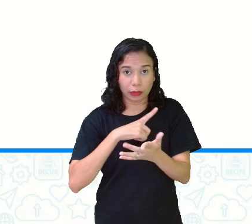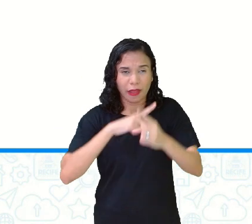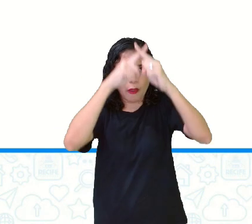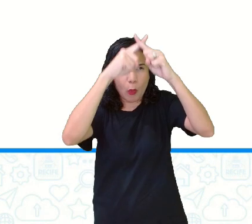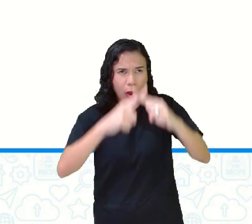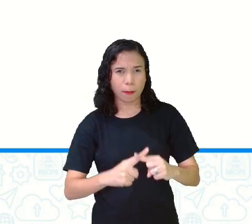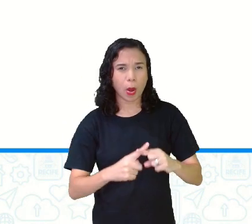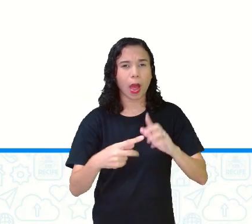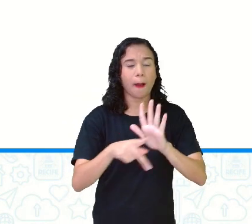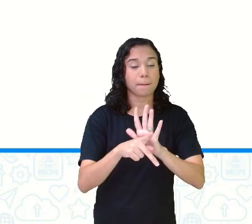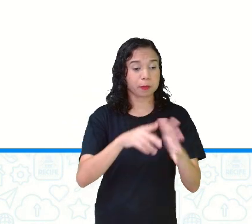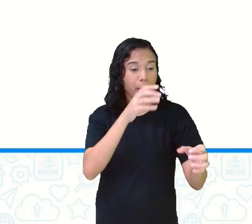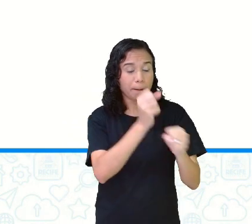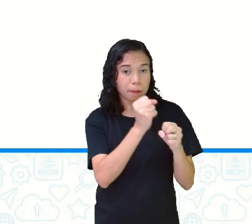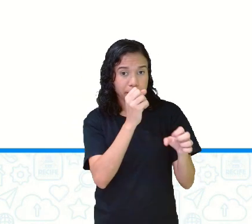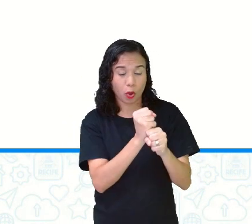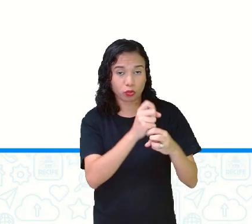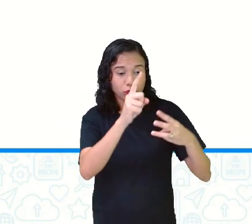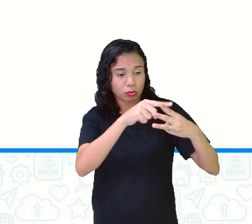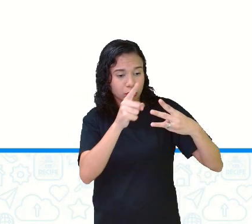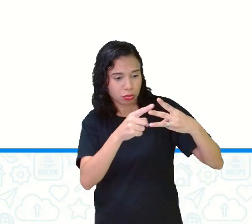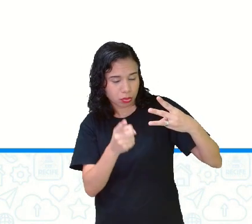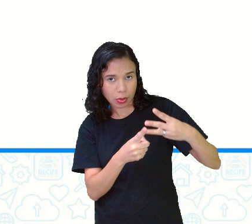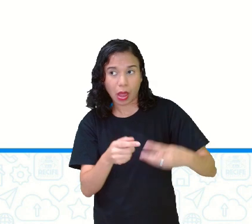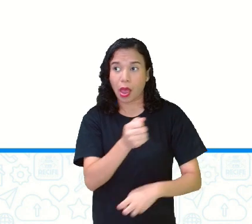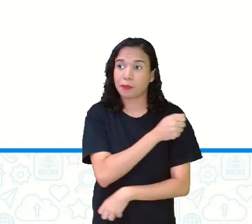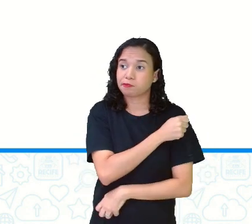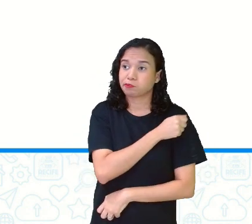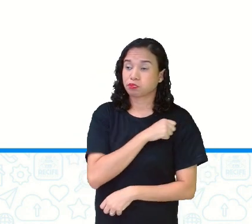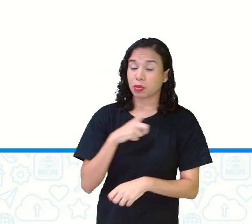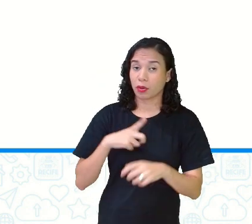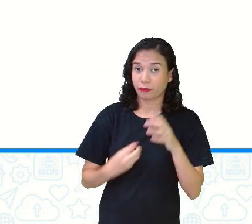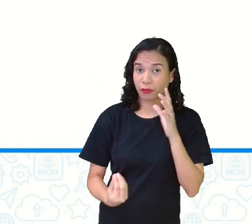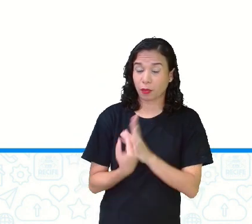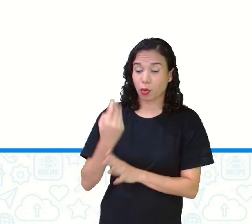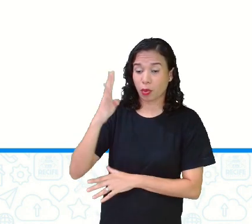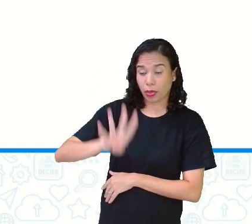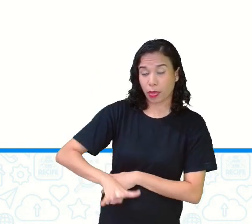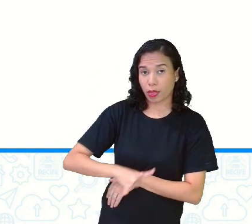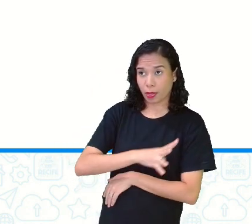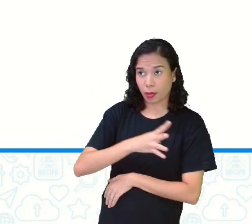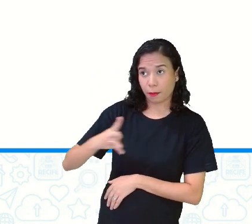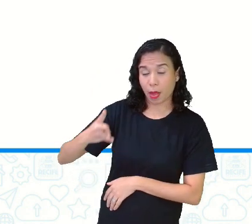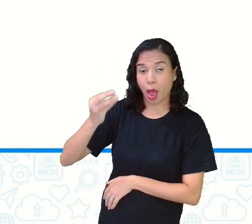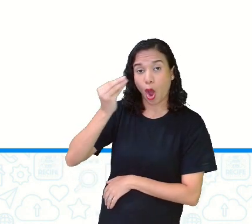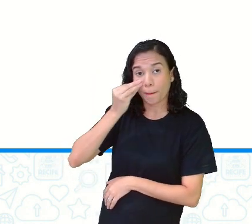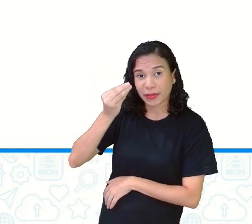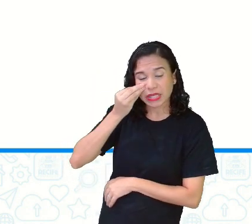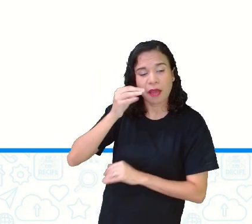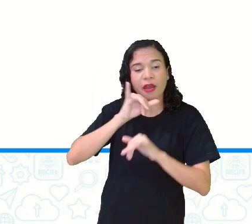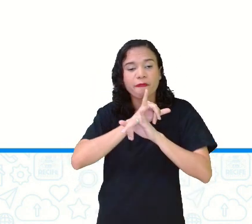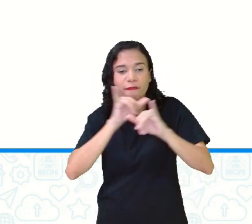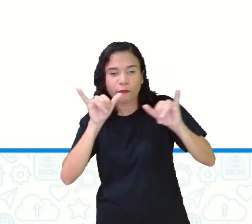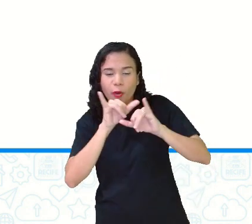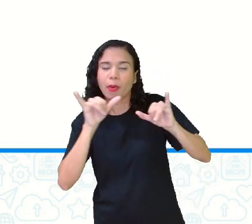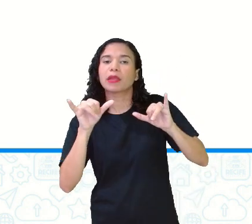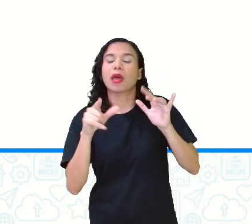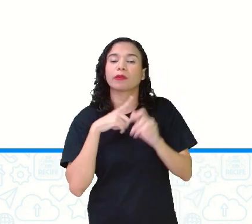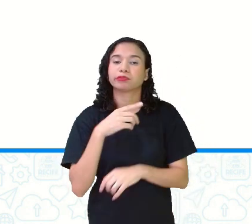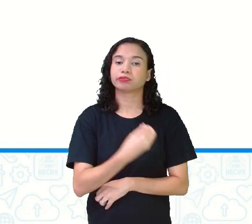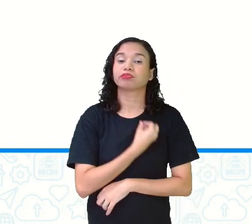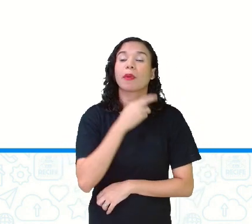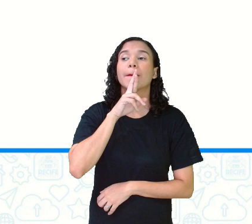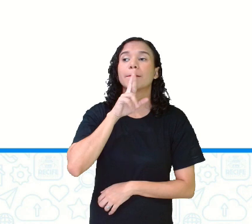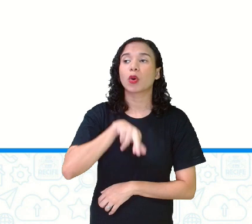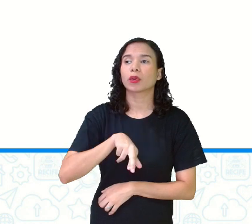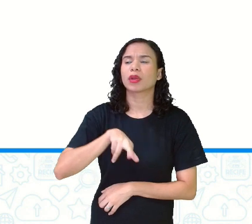pontos que Luiz, Joana e Antônio marcaram aparecem na tabela a seguir. Observando as informações encontradas,